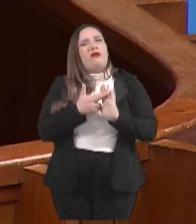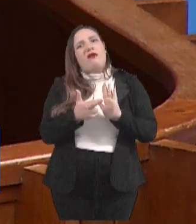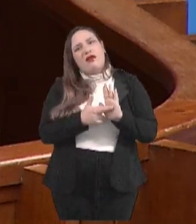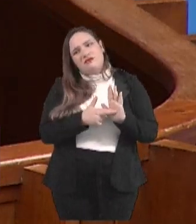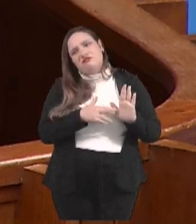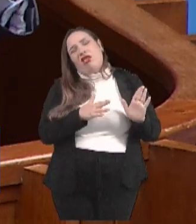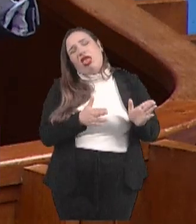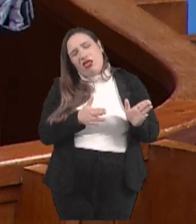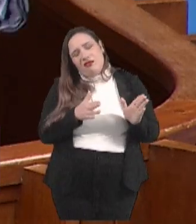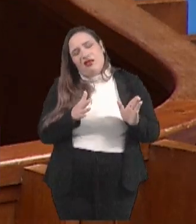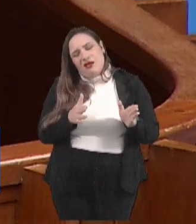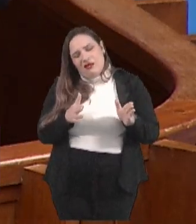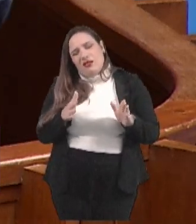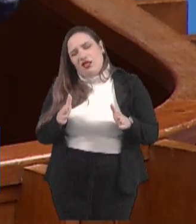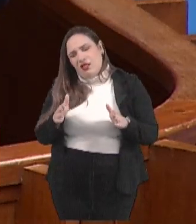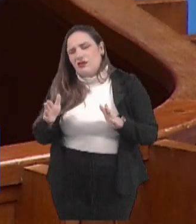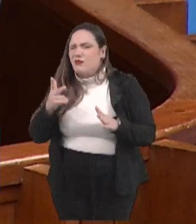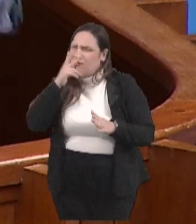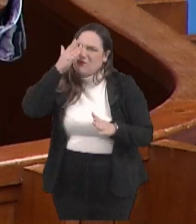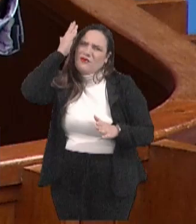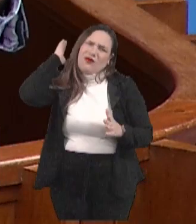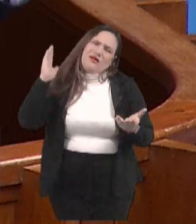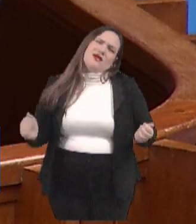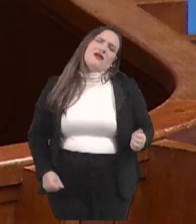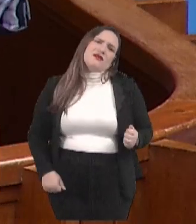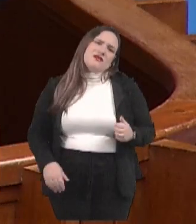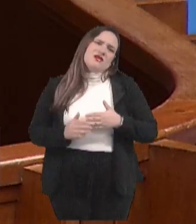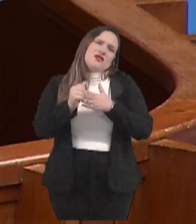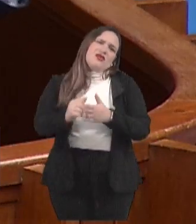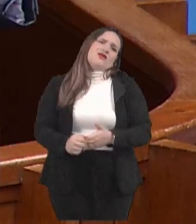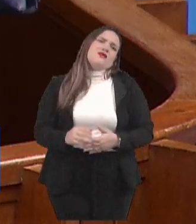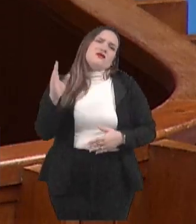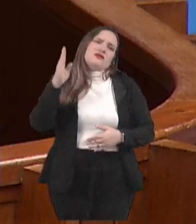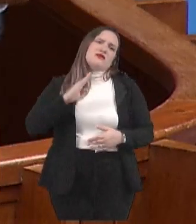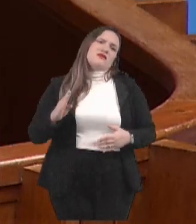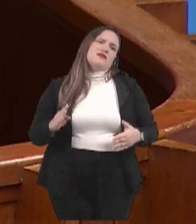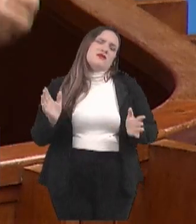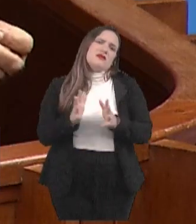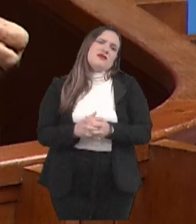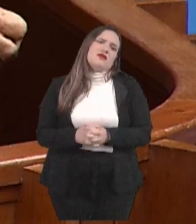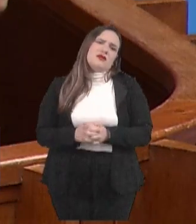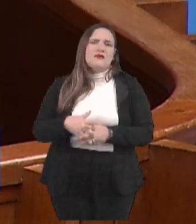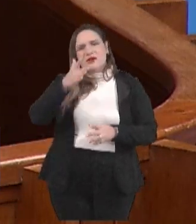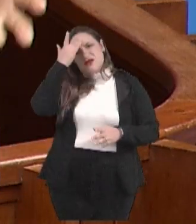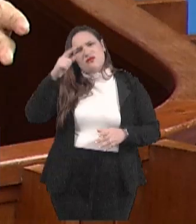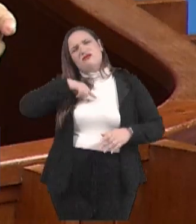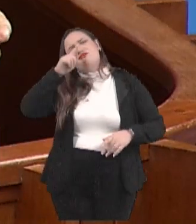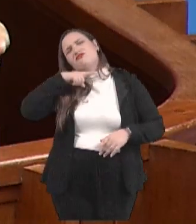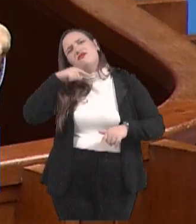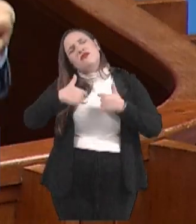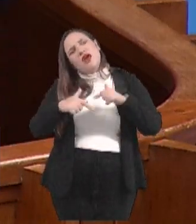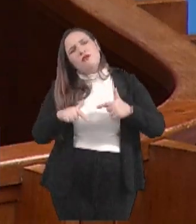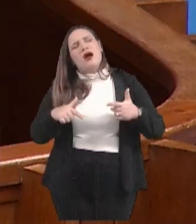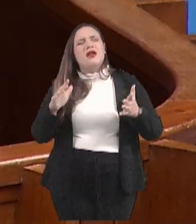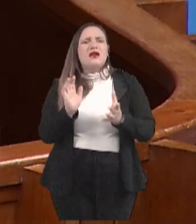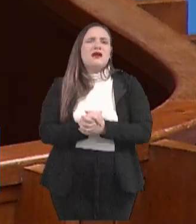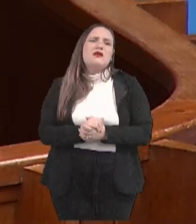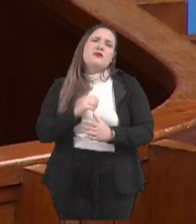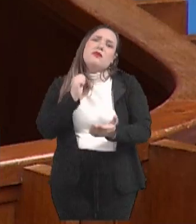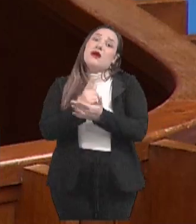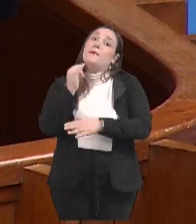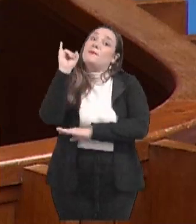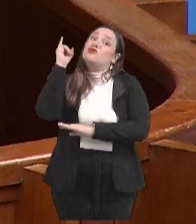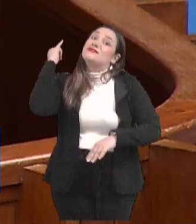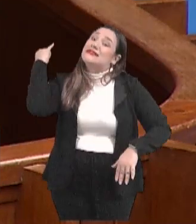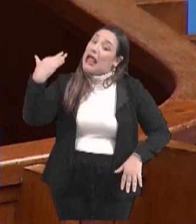e tamanha burrice com que toca esse Brasil, fazendo com que as pessoas não possam trabalhar, pagar imposto